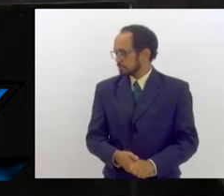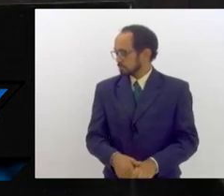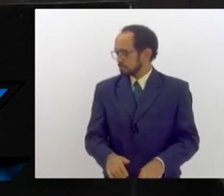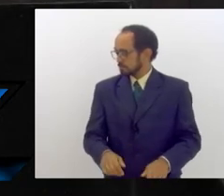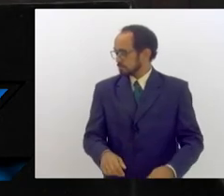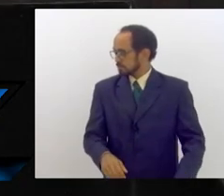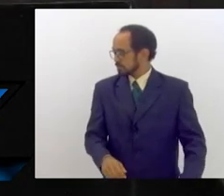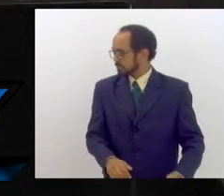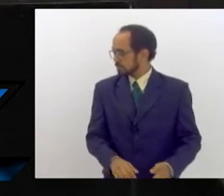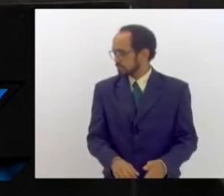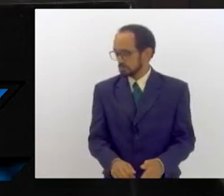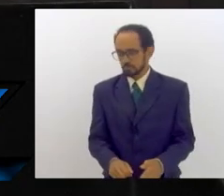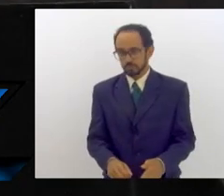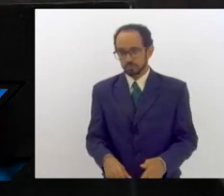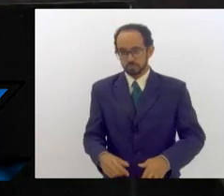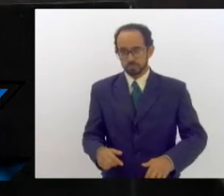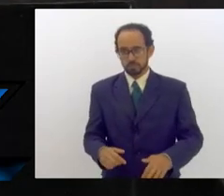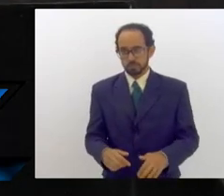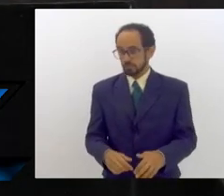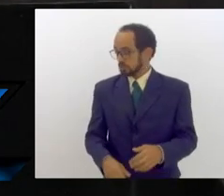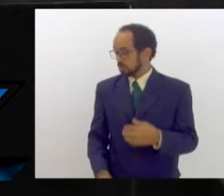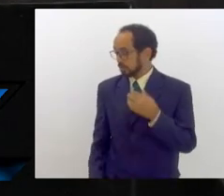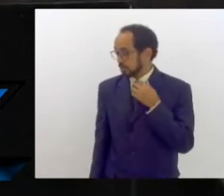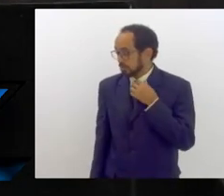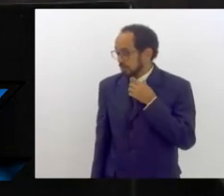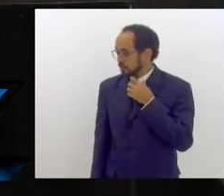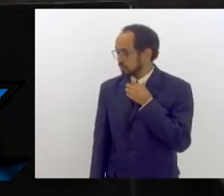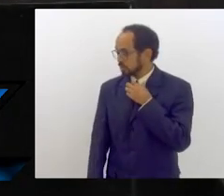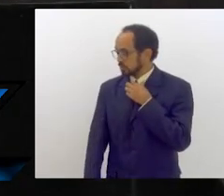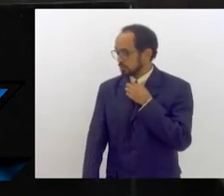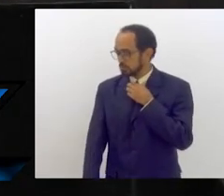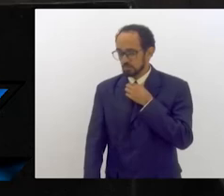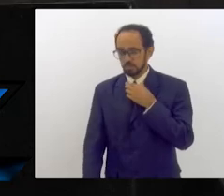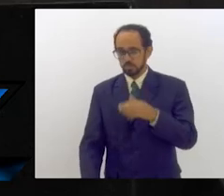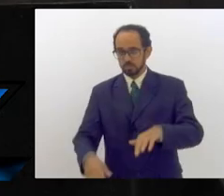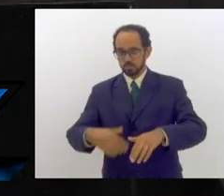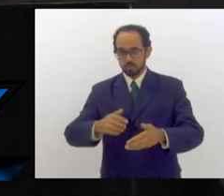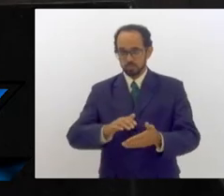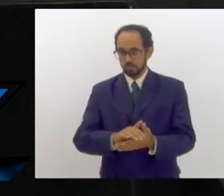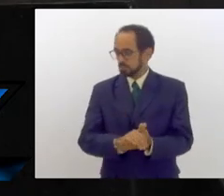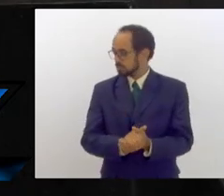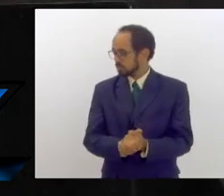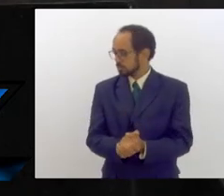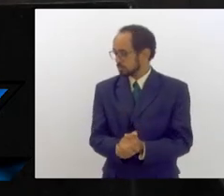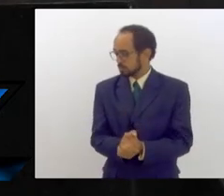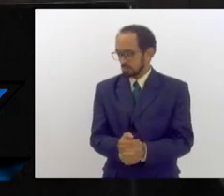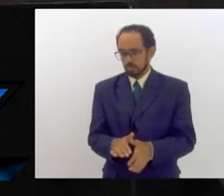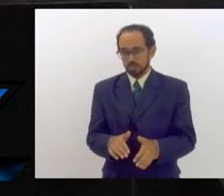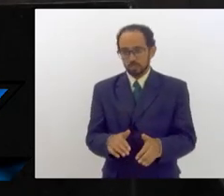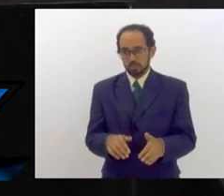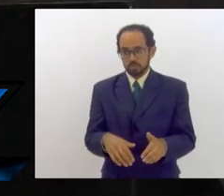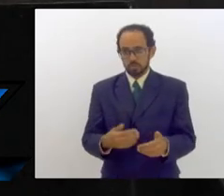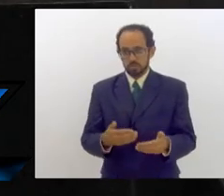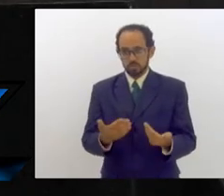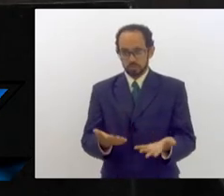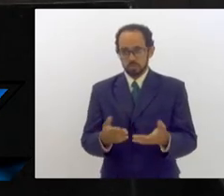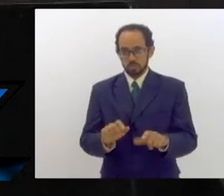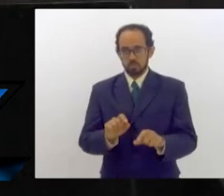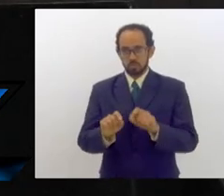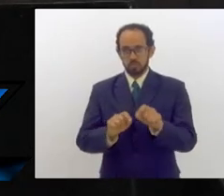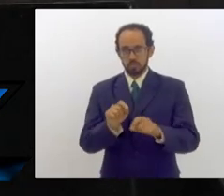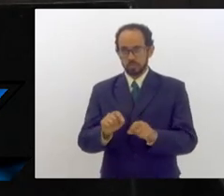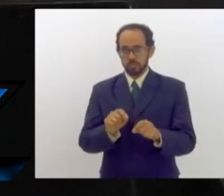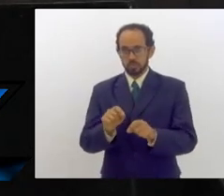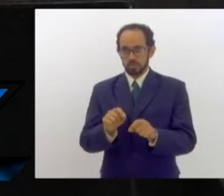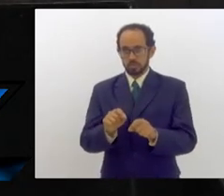quando questiona e defende o trabalho escravo temos que colocar eles em hotéis